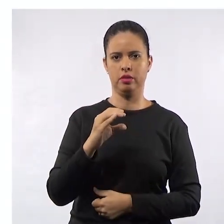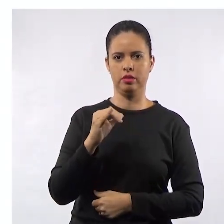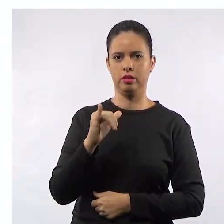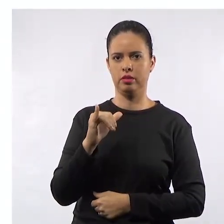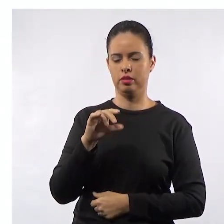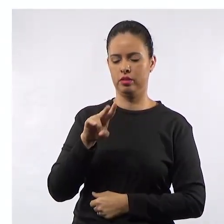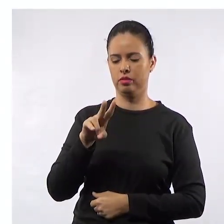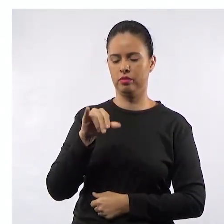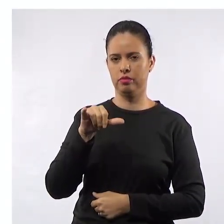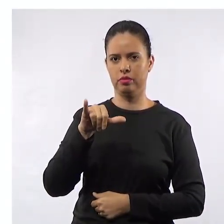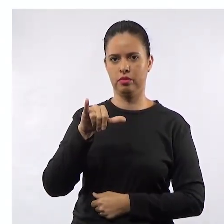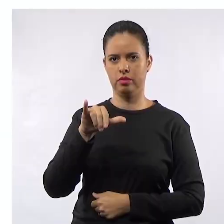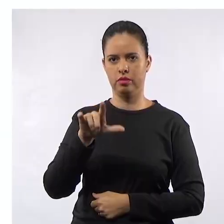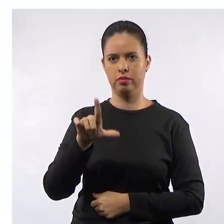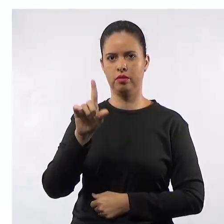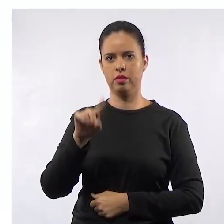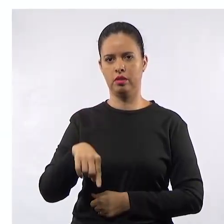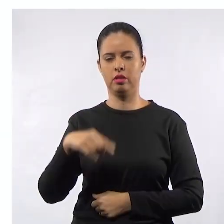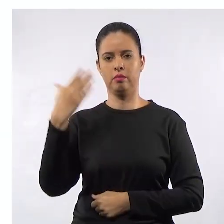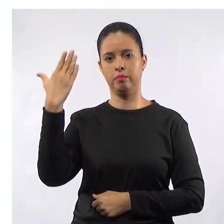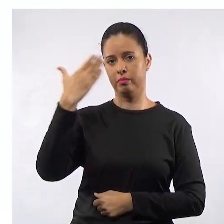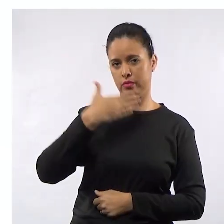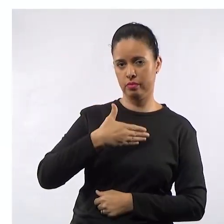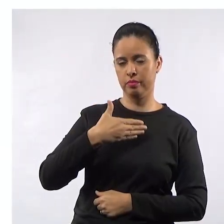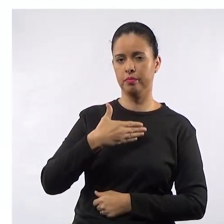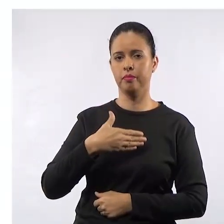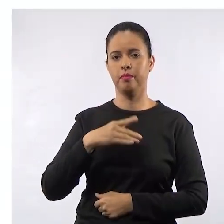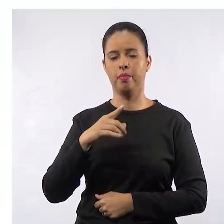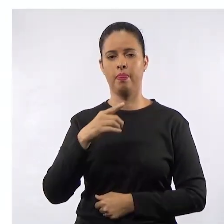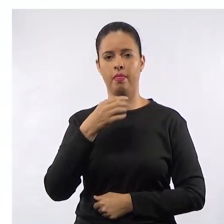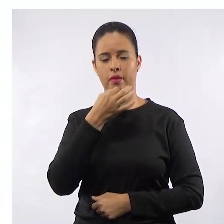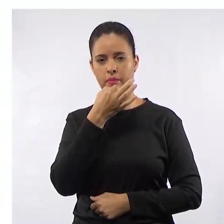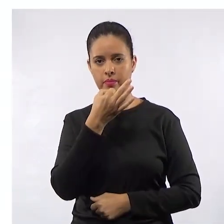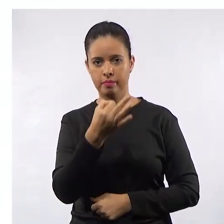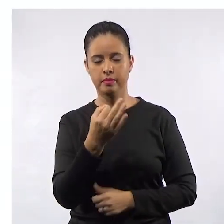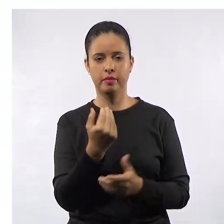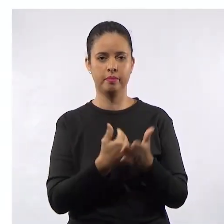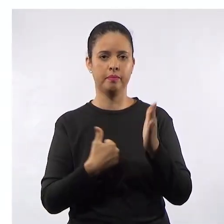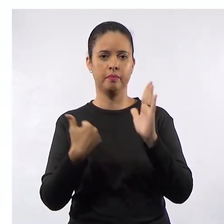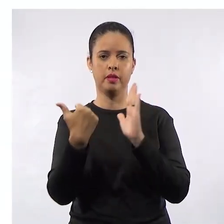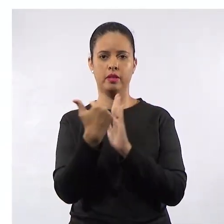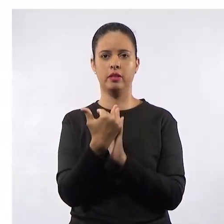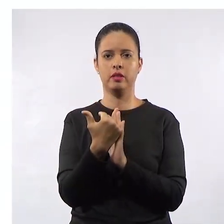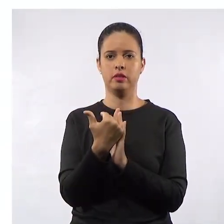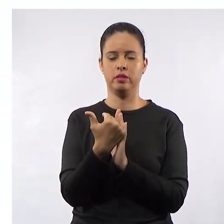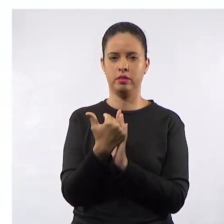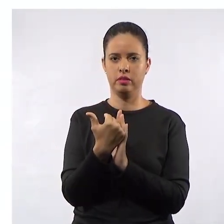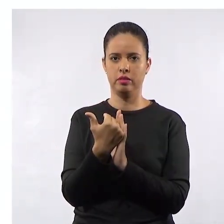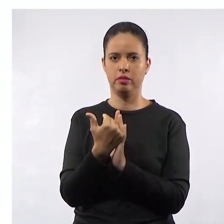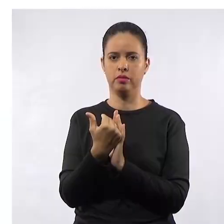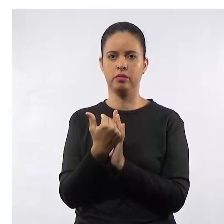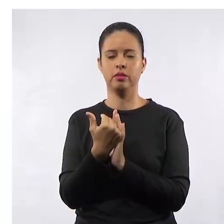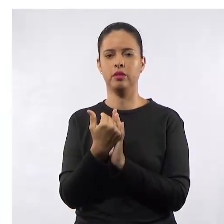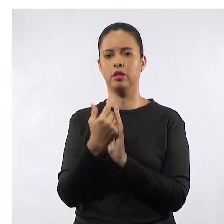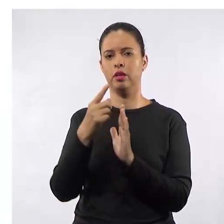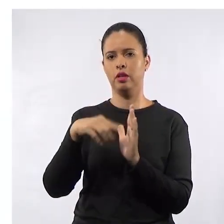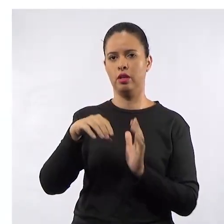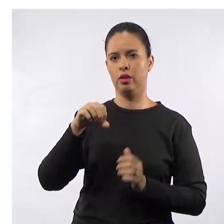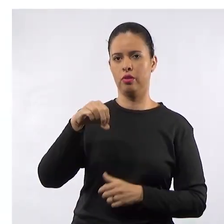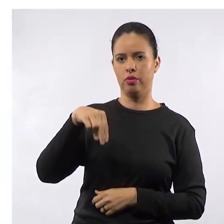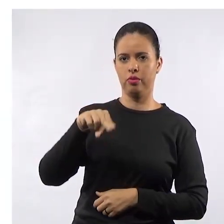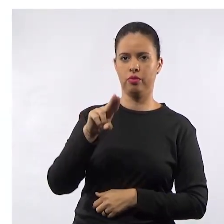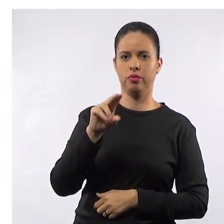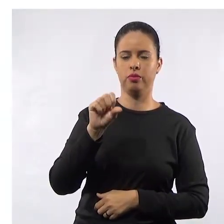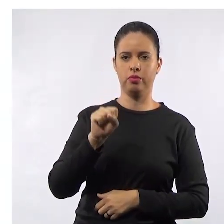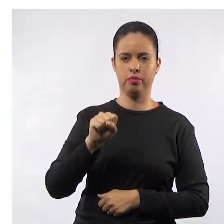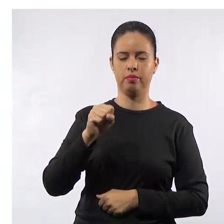da prova, né? Então, inclusive na nossa aula eu vou comentar um pouquinho com vocês sobre essa questão do ônus da prova, né? Que geralmente